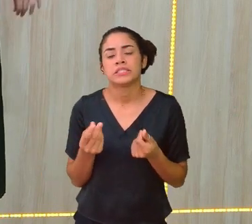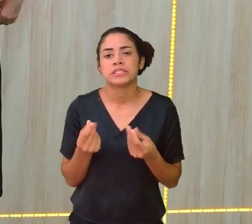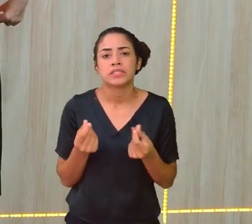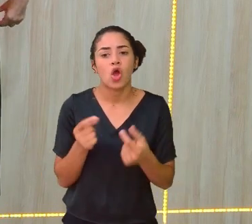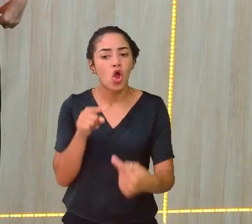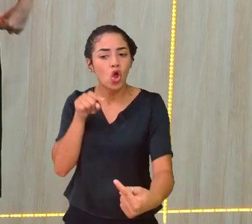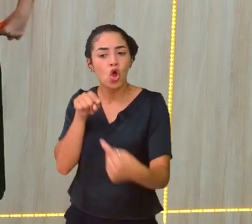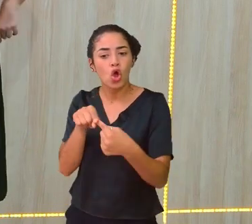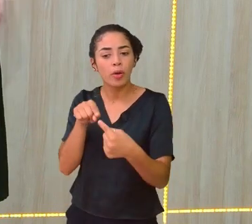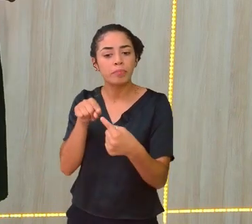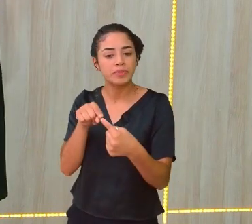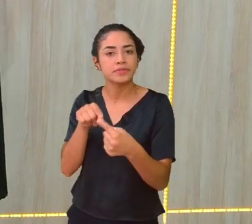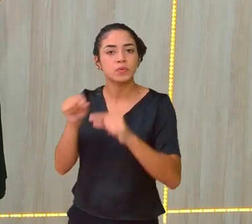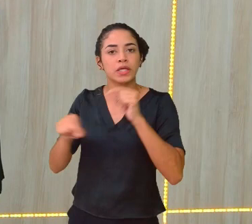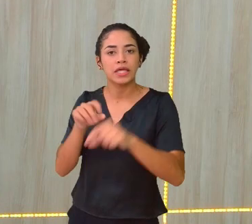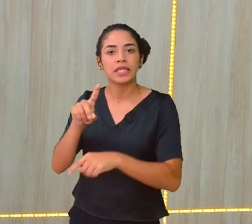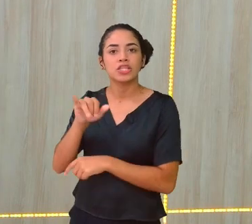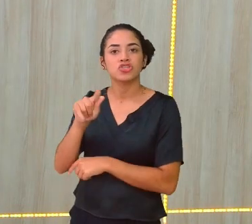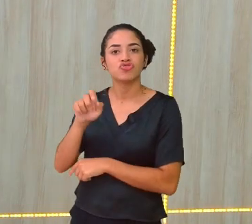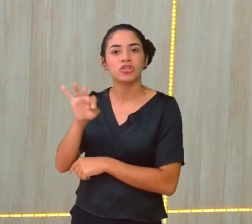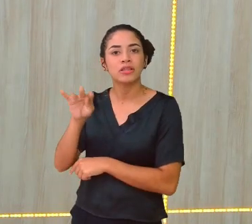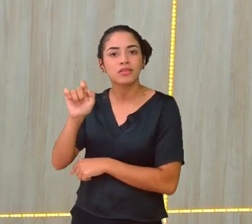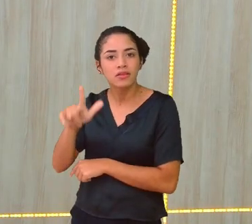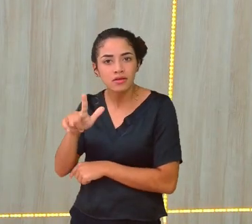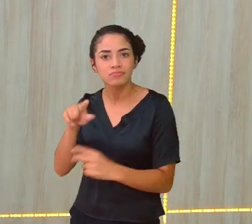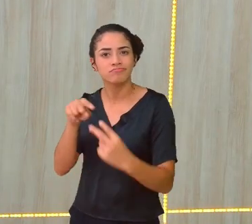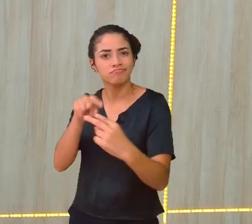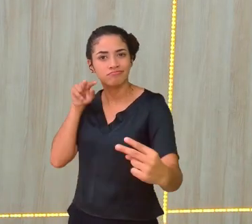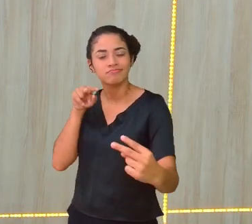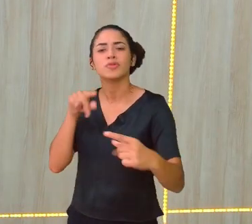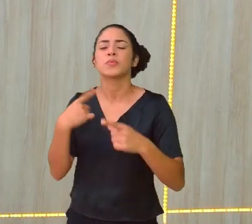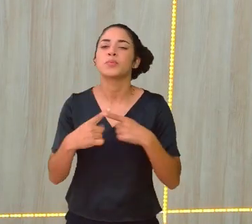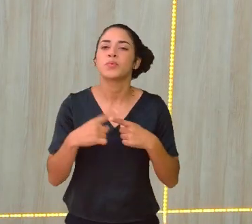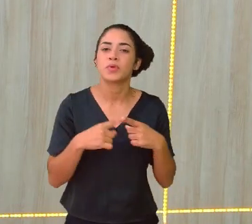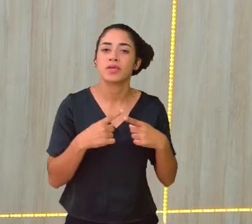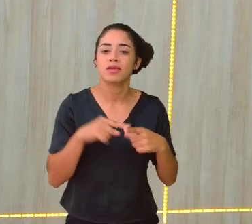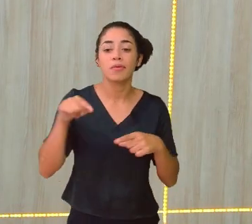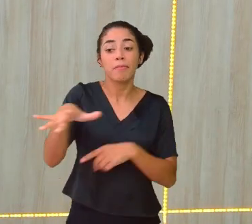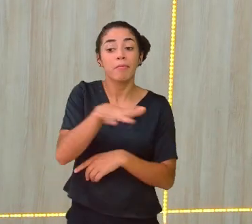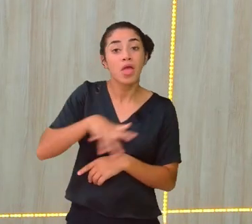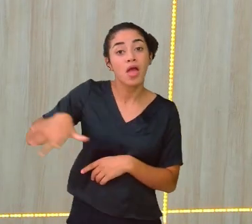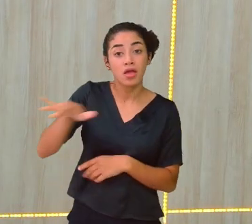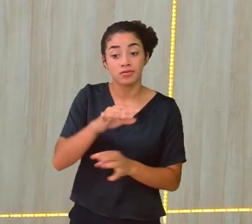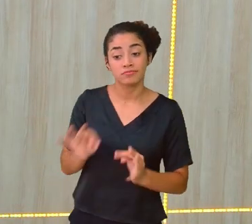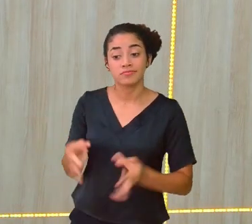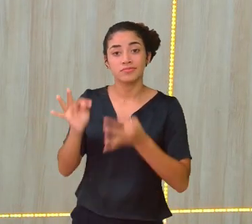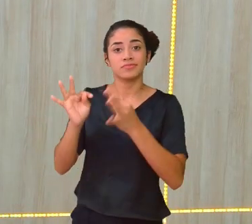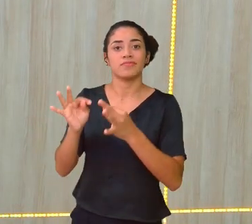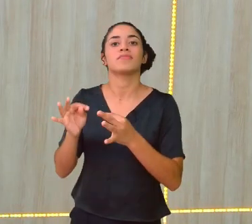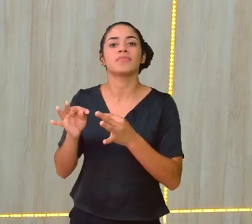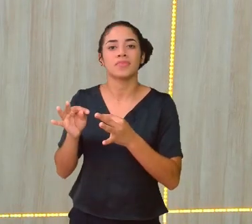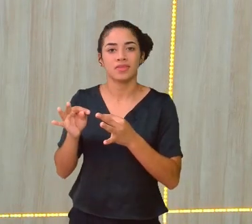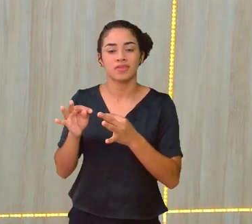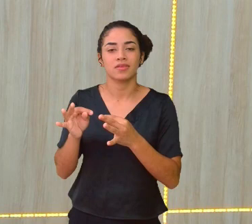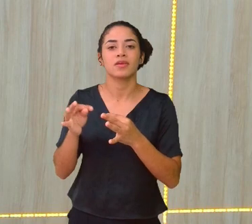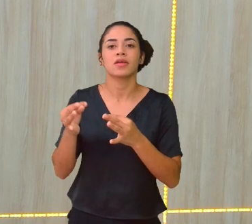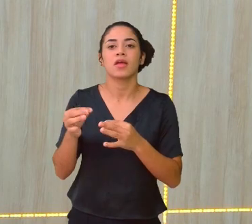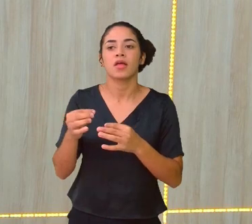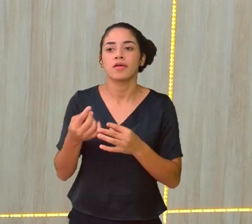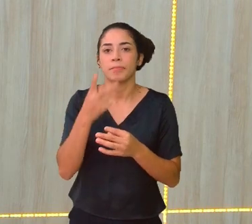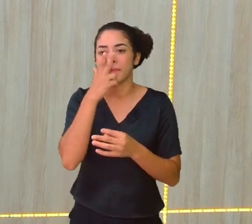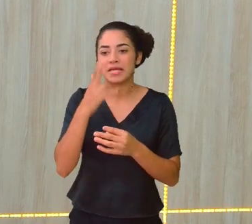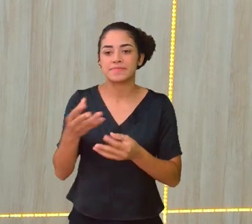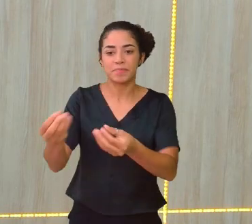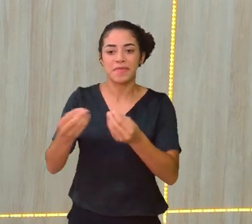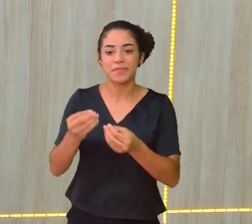entrelaçado à ideia de um digital, né? Com certeza. Mas por quê? Porque o meio digital não só faz com que a gente crie memes a todo